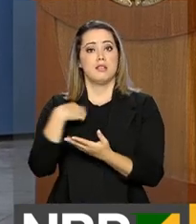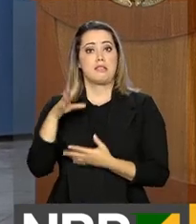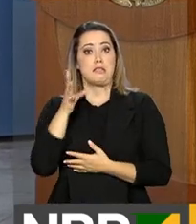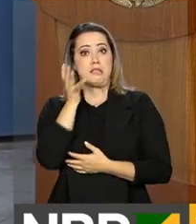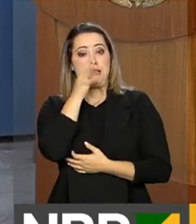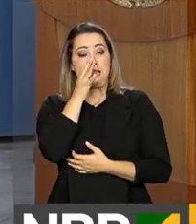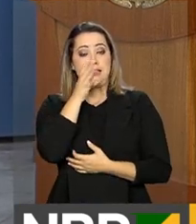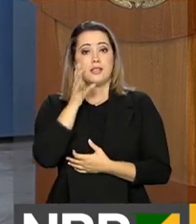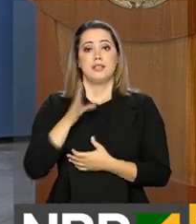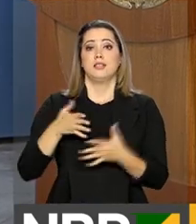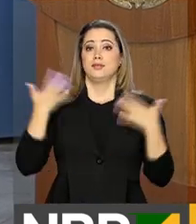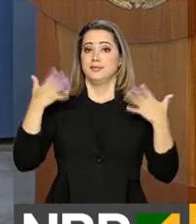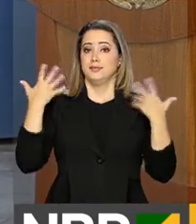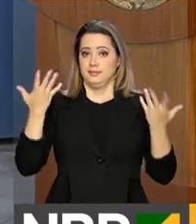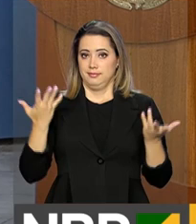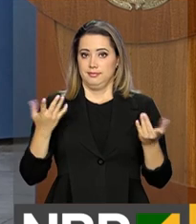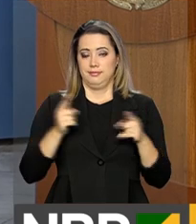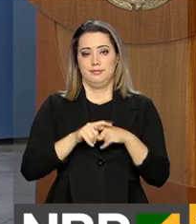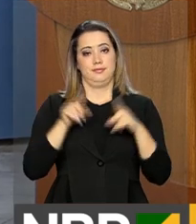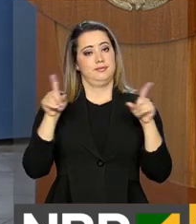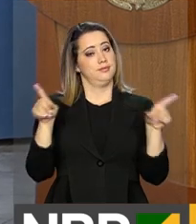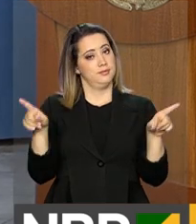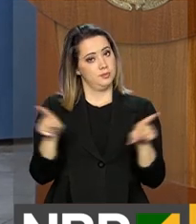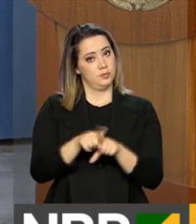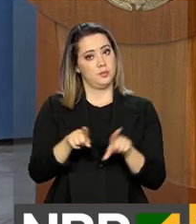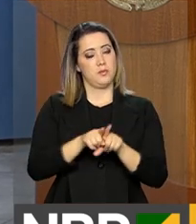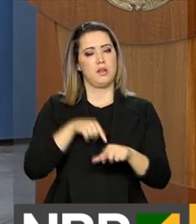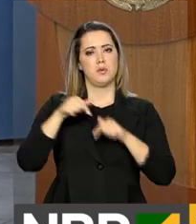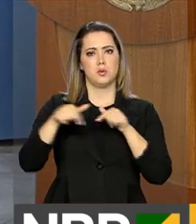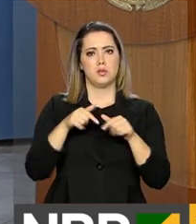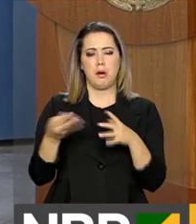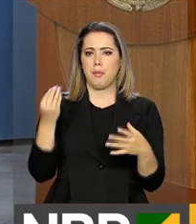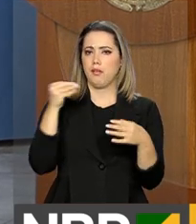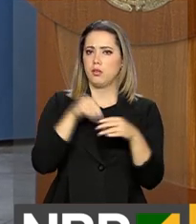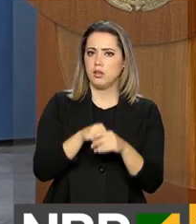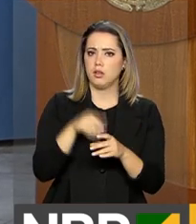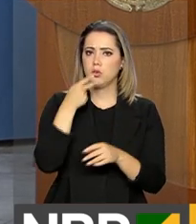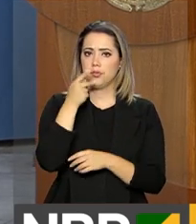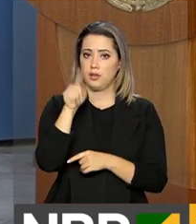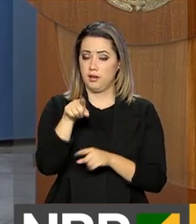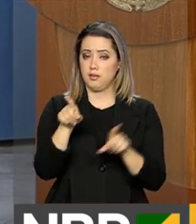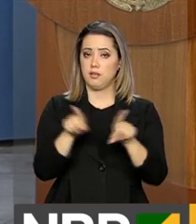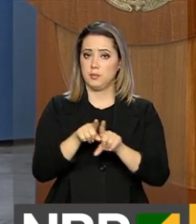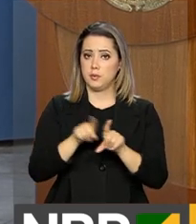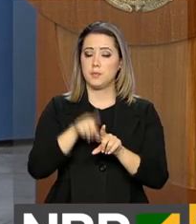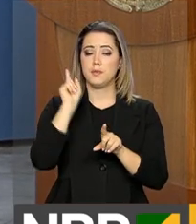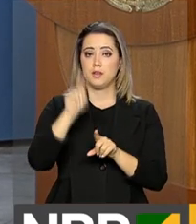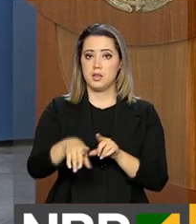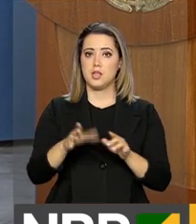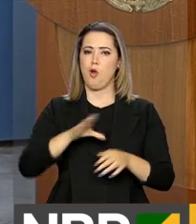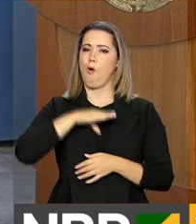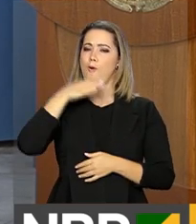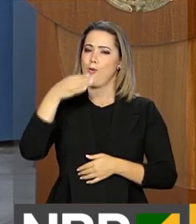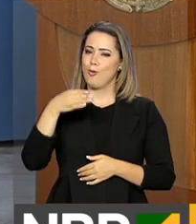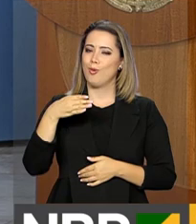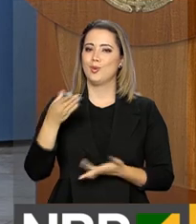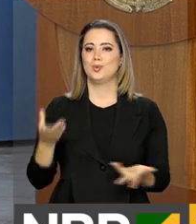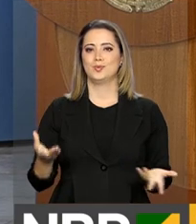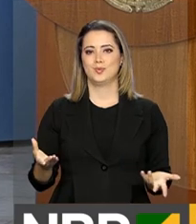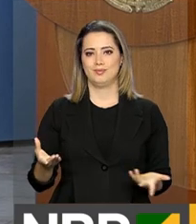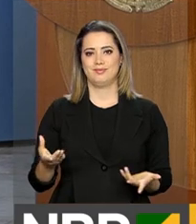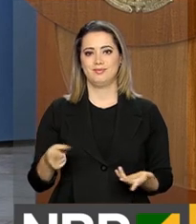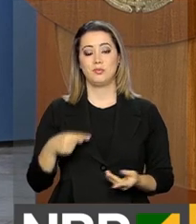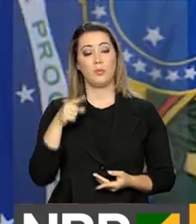os nossos militares. Mas além do trabalho interno, eu quero dizer também que é motivo de orgulho